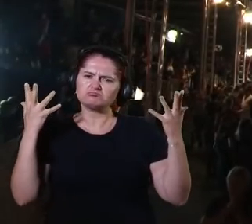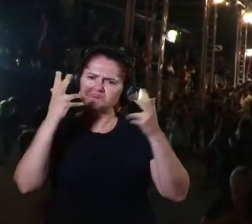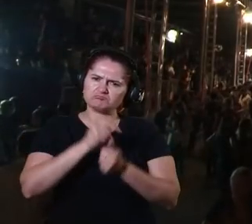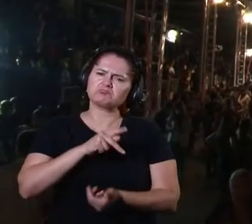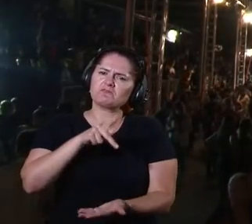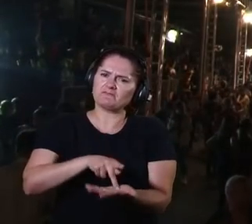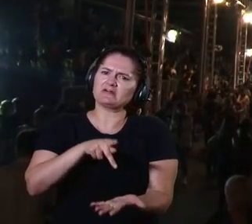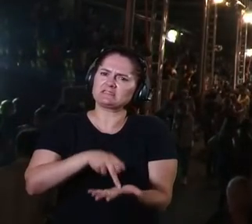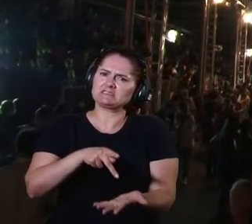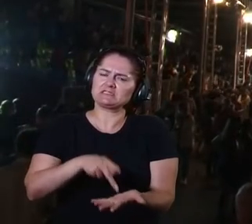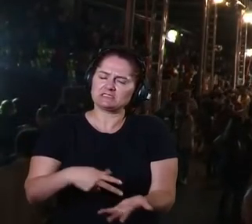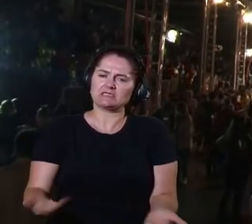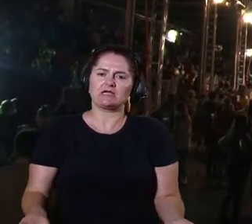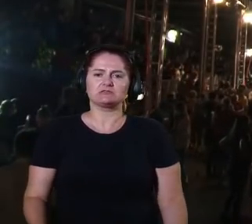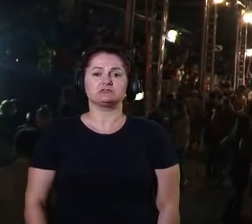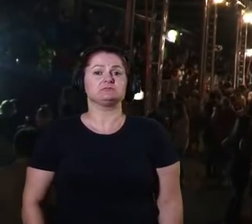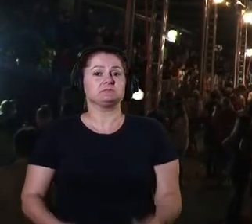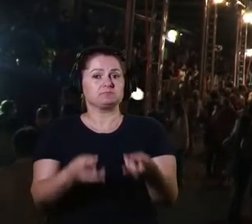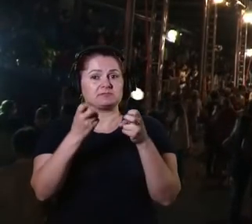pôde perceber nessas